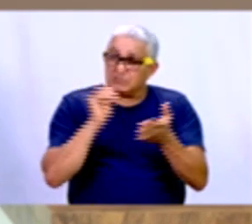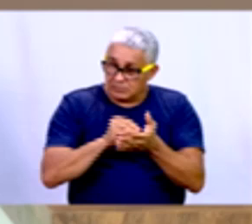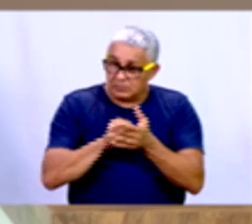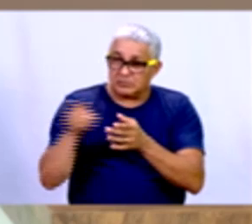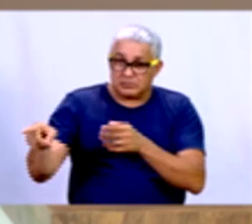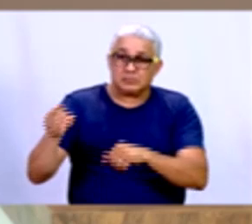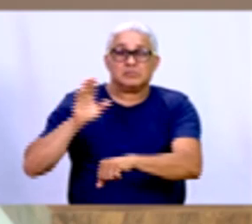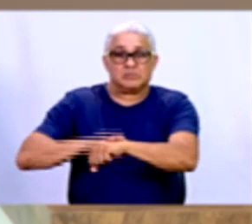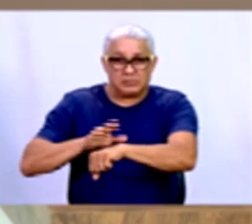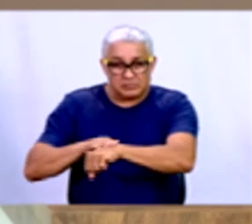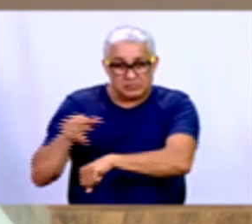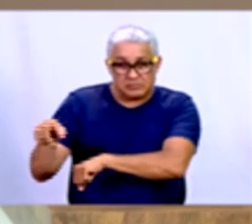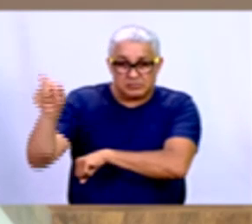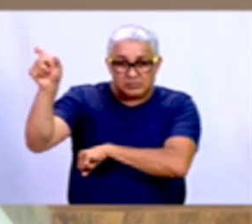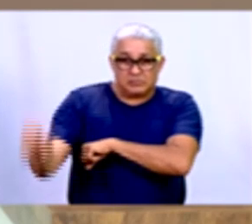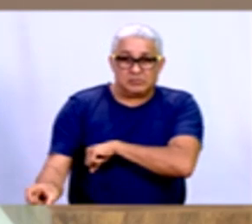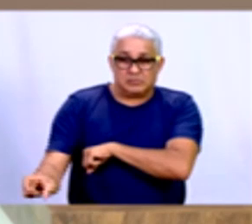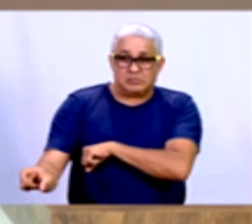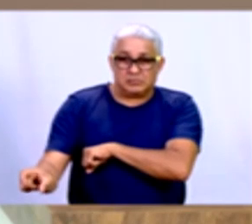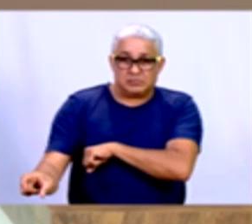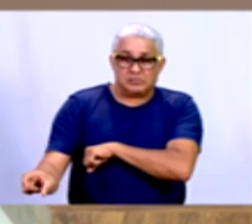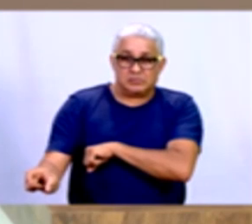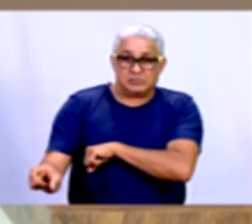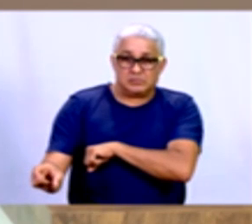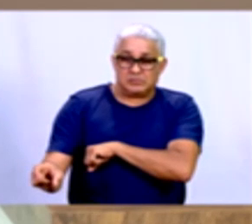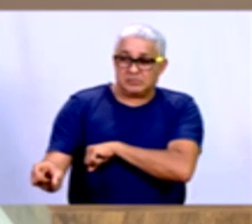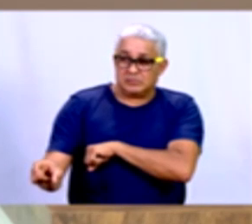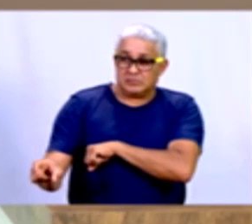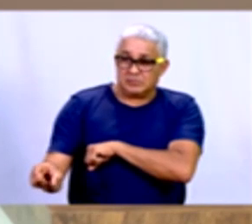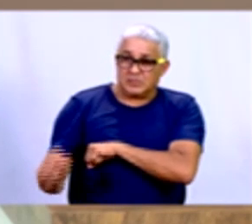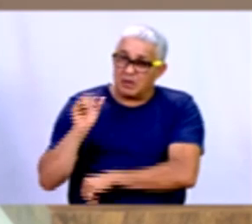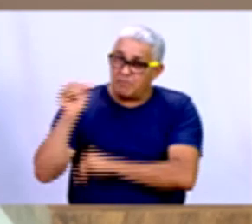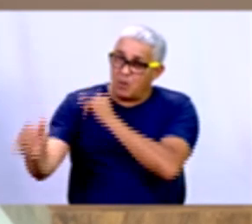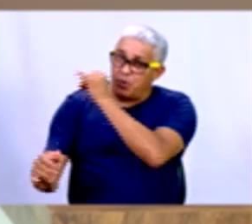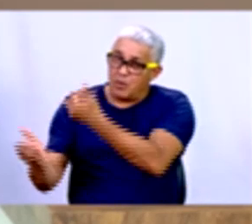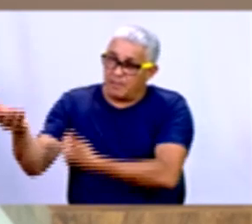de tempo também para escutar os desenvolvedores. Então essa